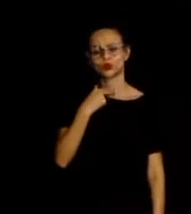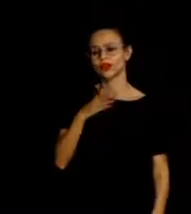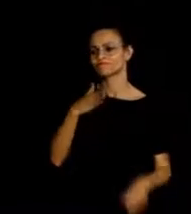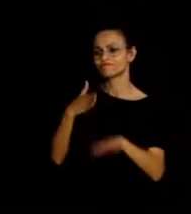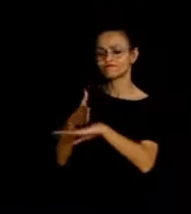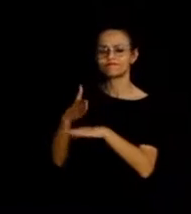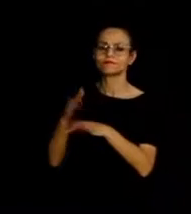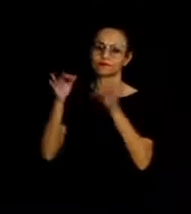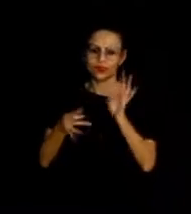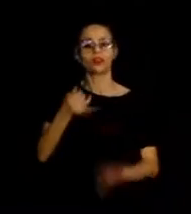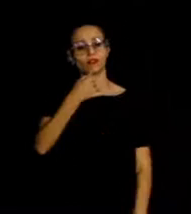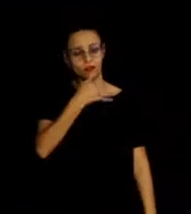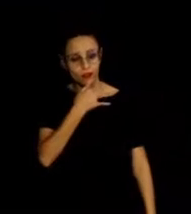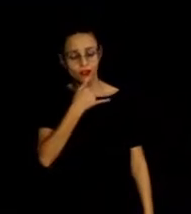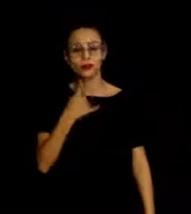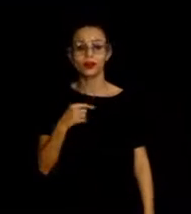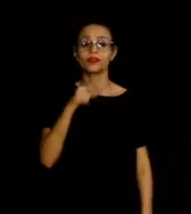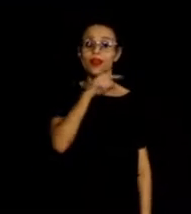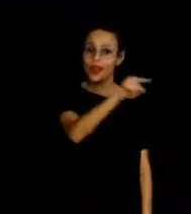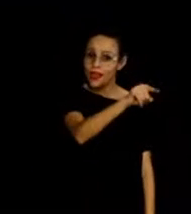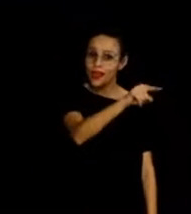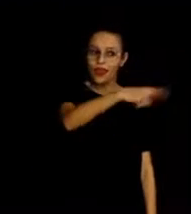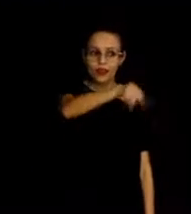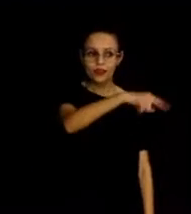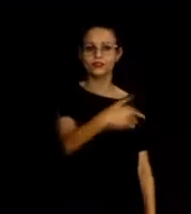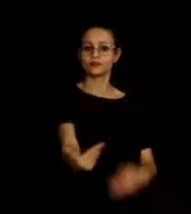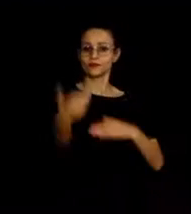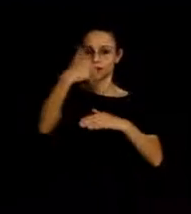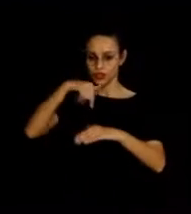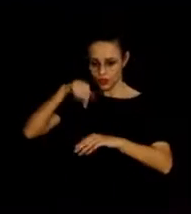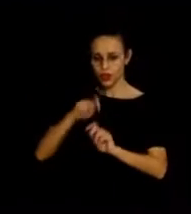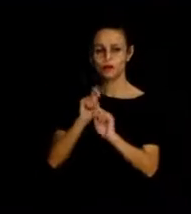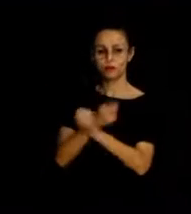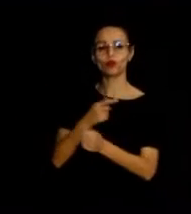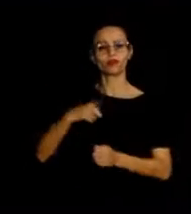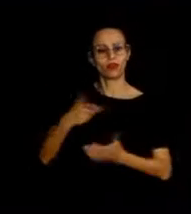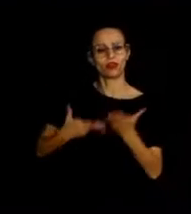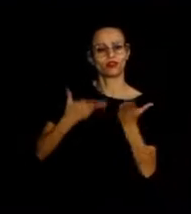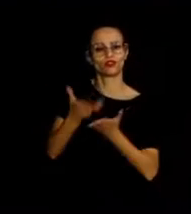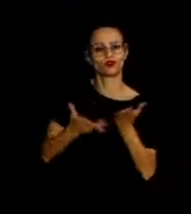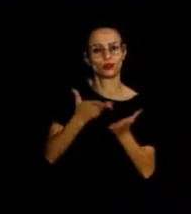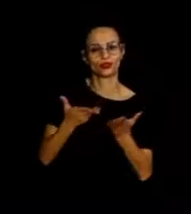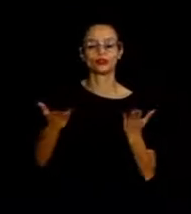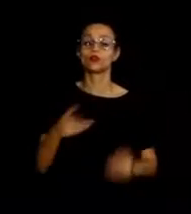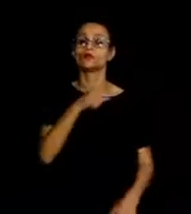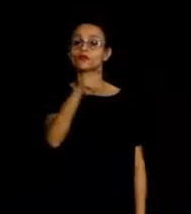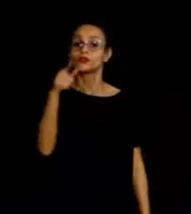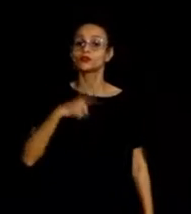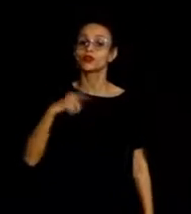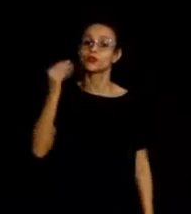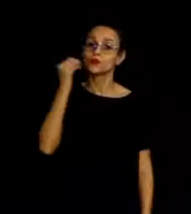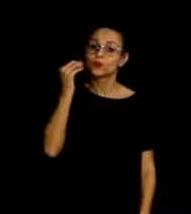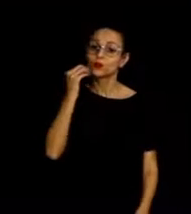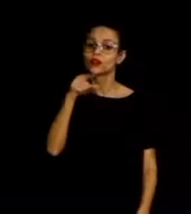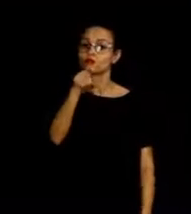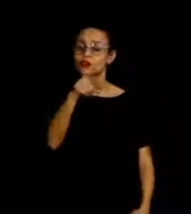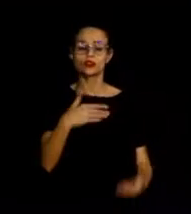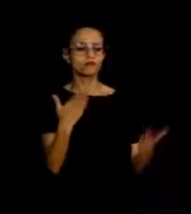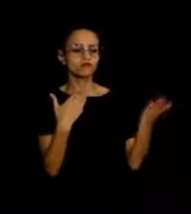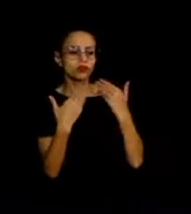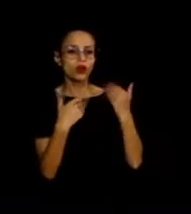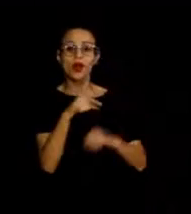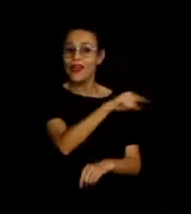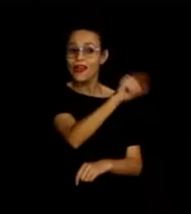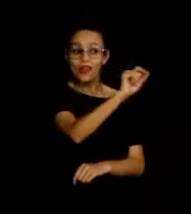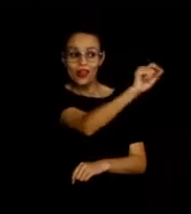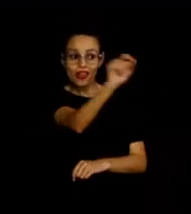justiça infelizmente ela vem papo que tem e você vai ter a oportunidade de conversar